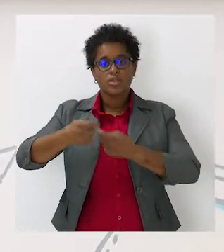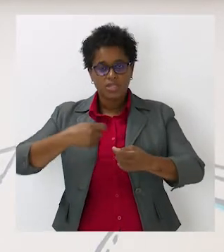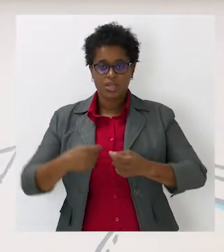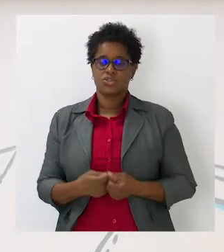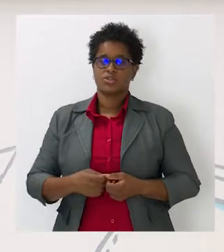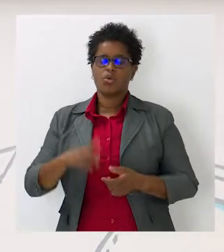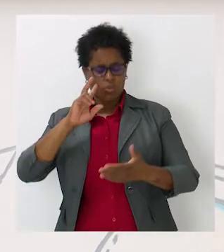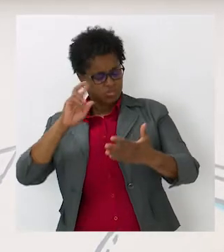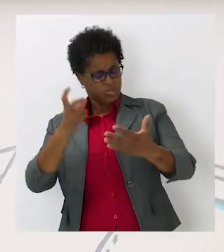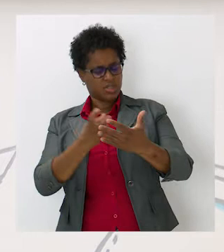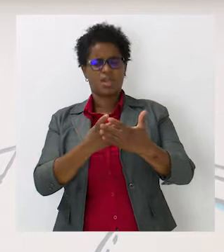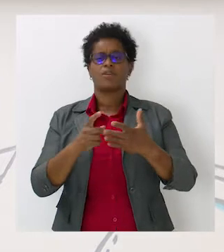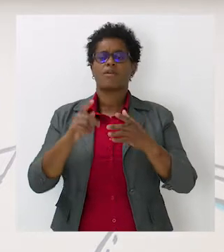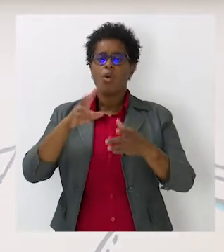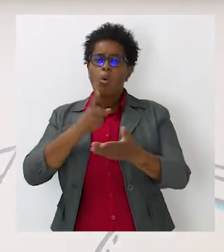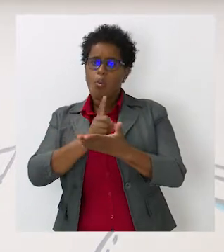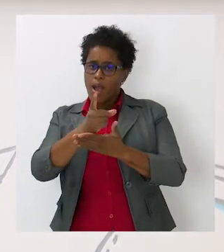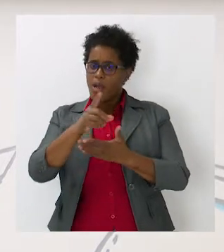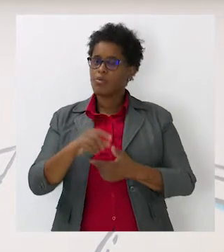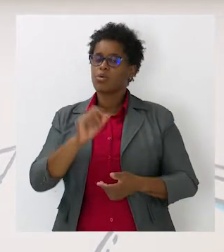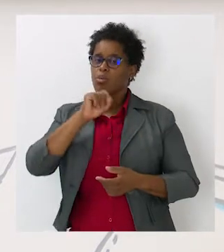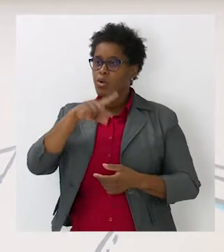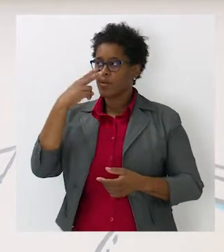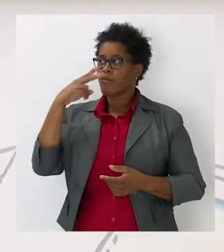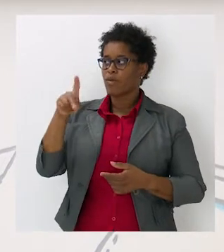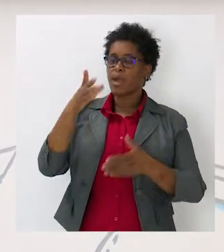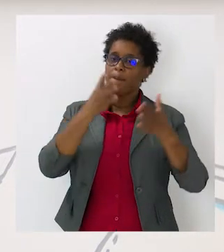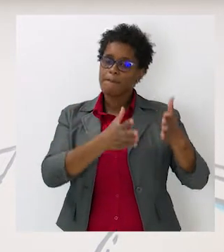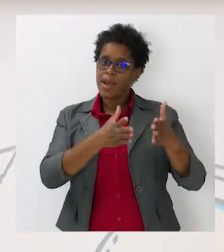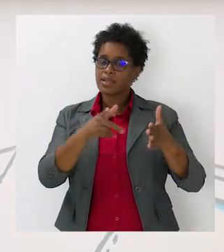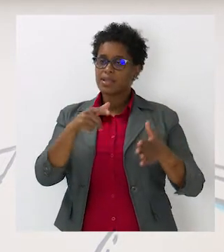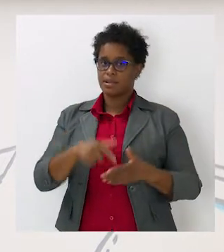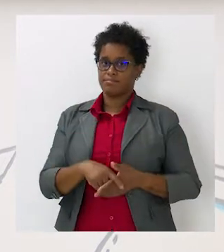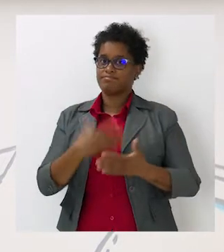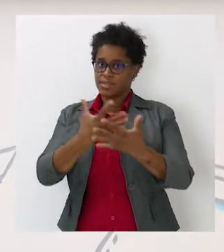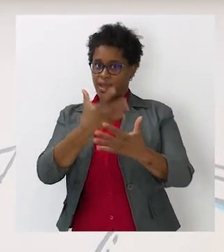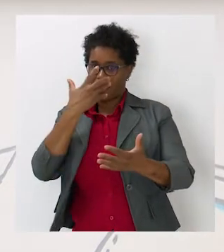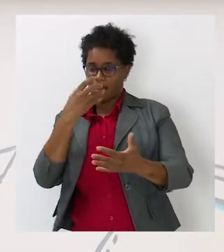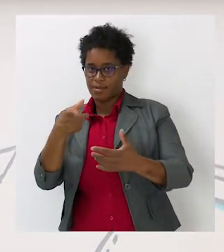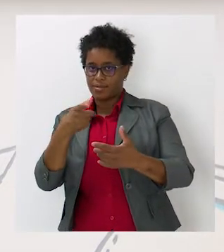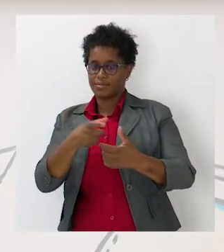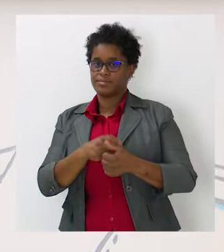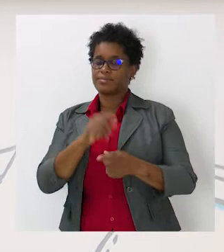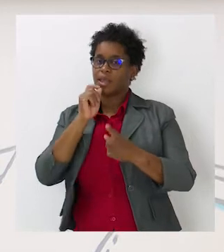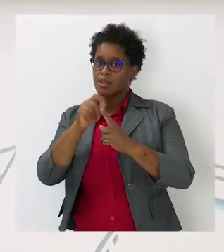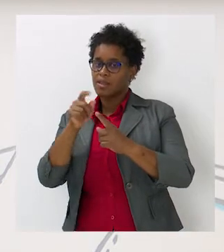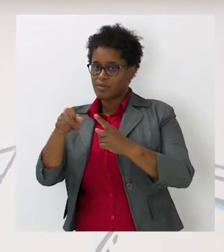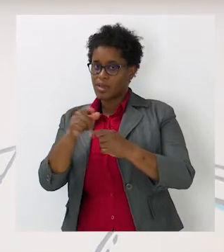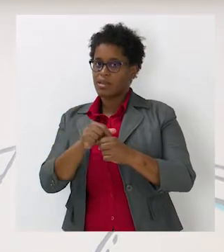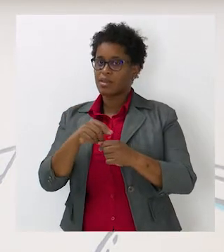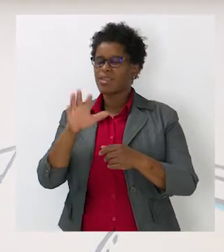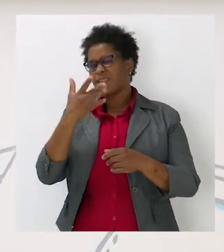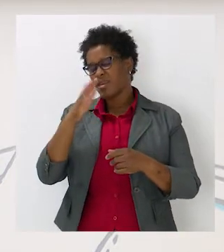Observe o mapa, podemos ver a parte destacada,